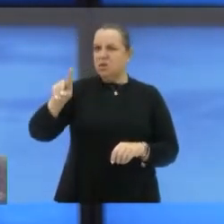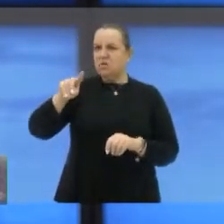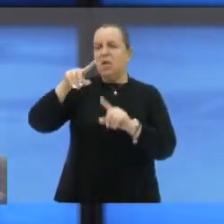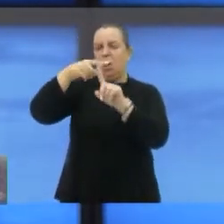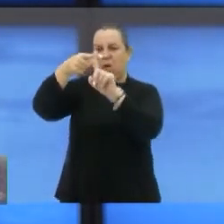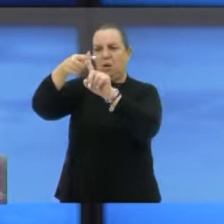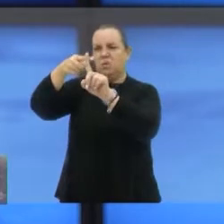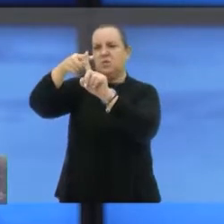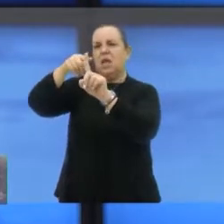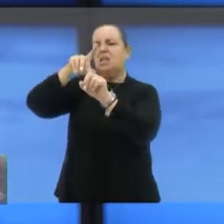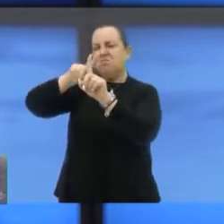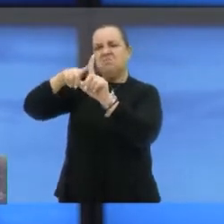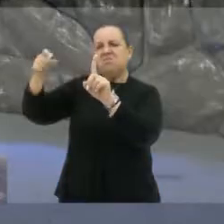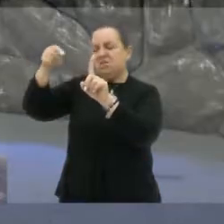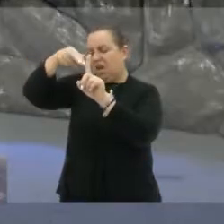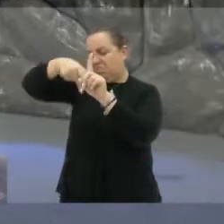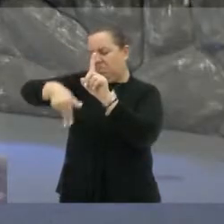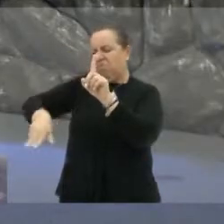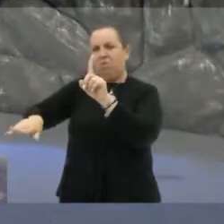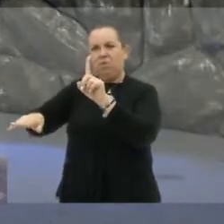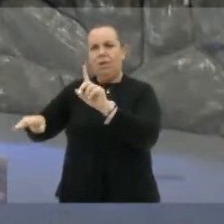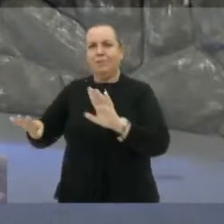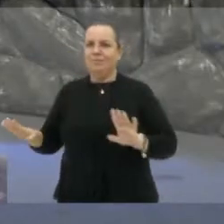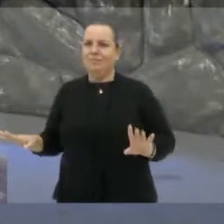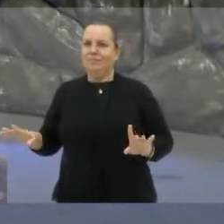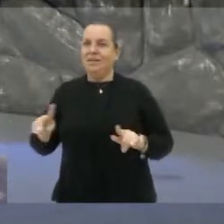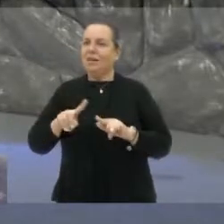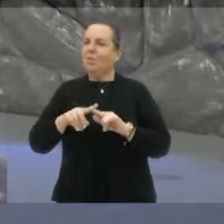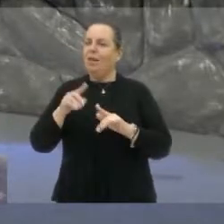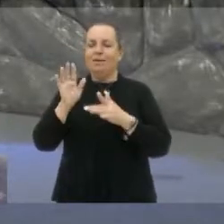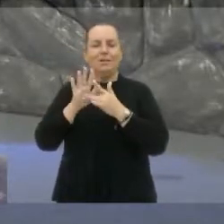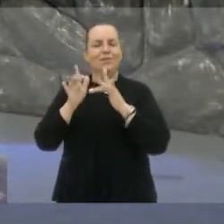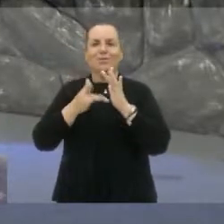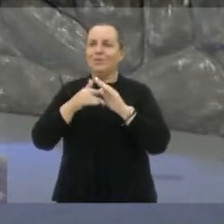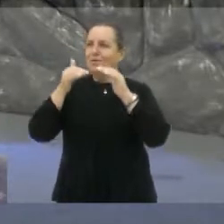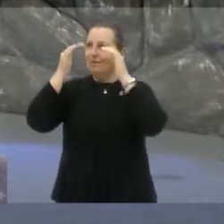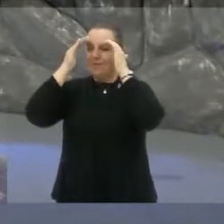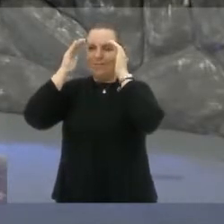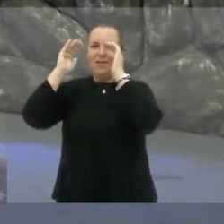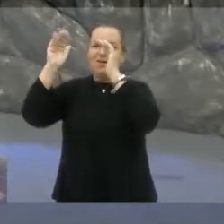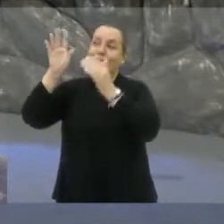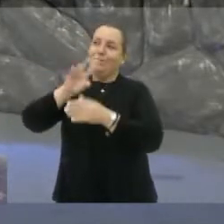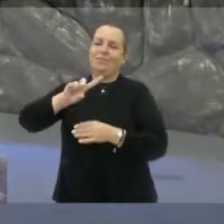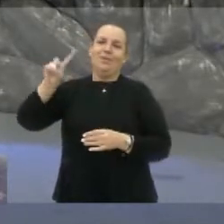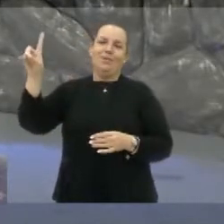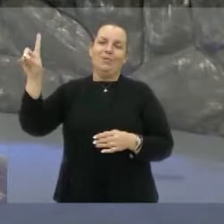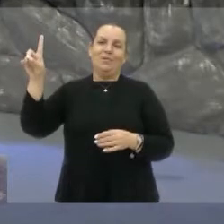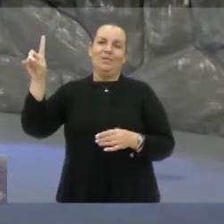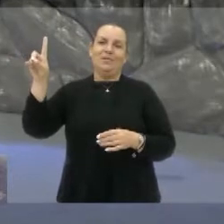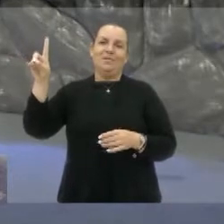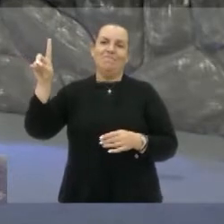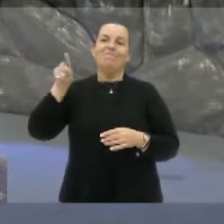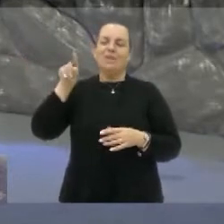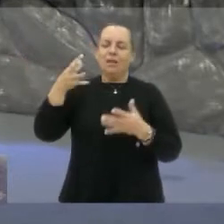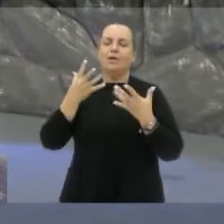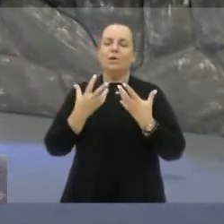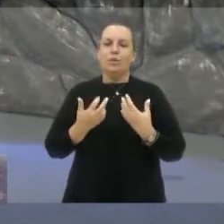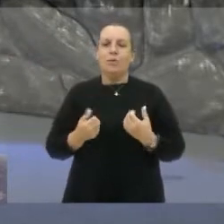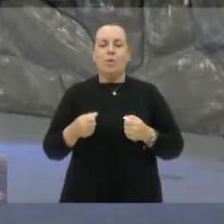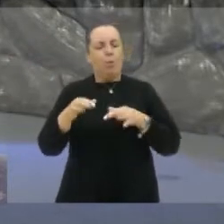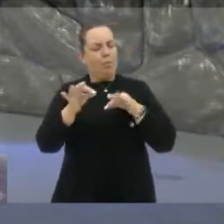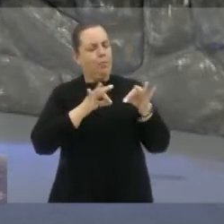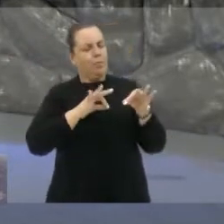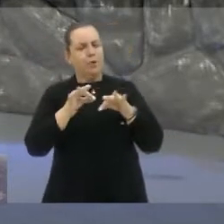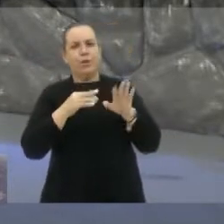era filho, justamente obedeceu. Porque era filho, assumiu o projeto do Pai.